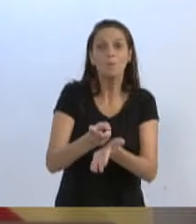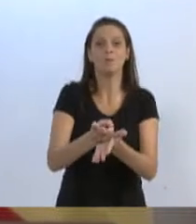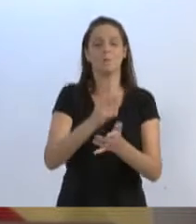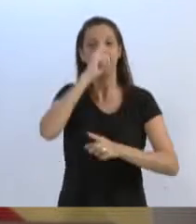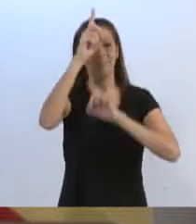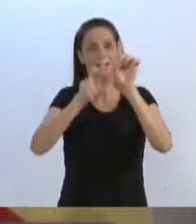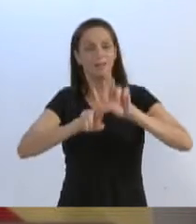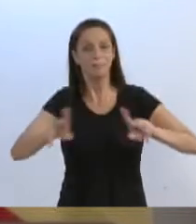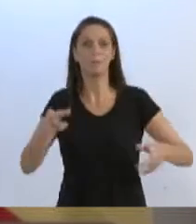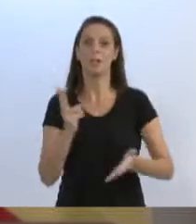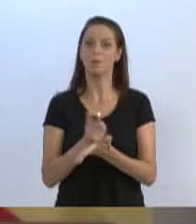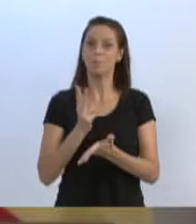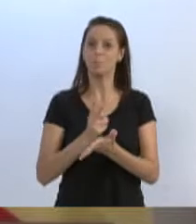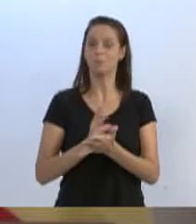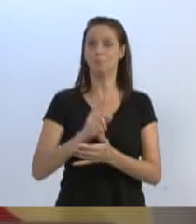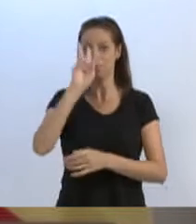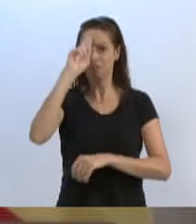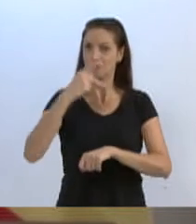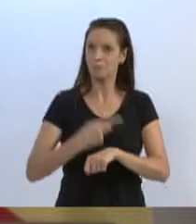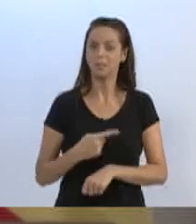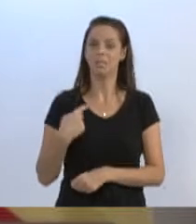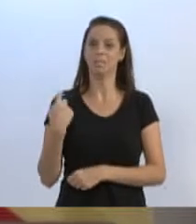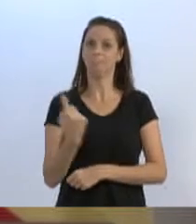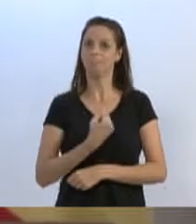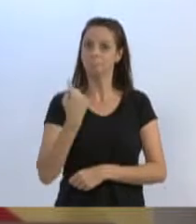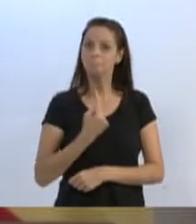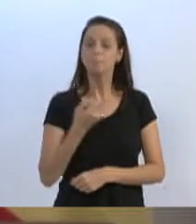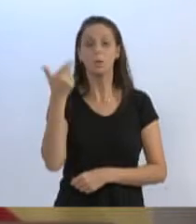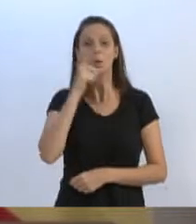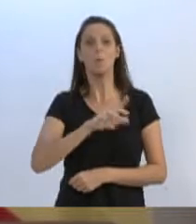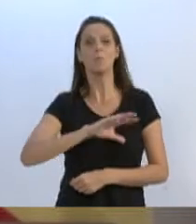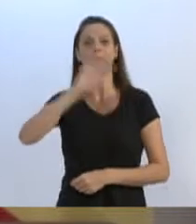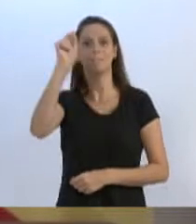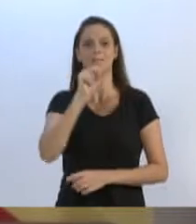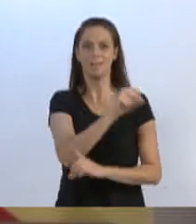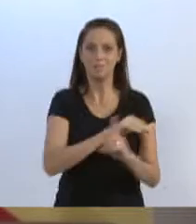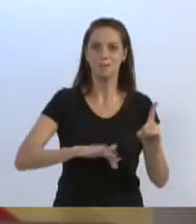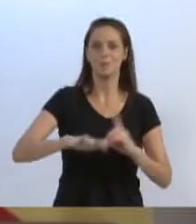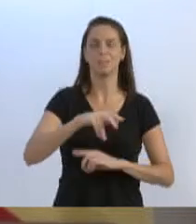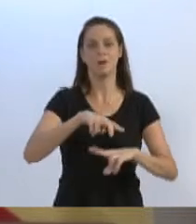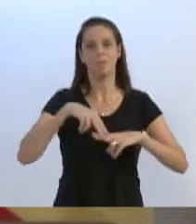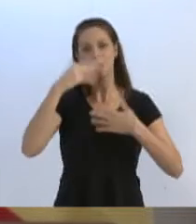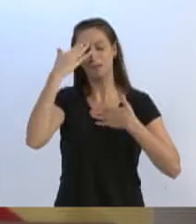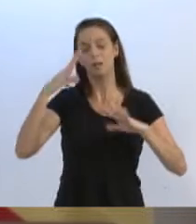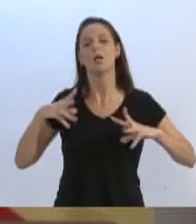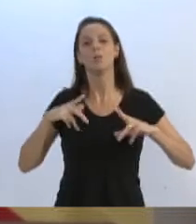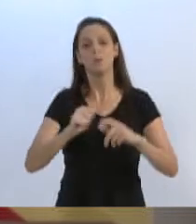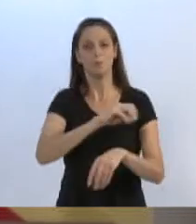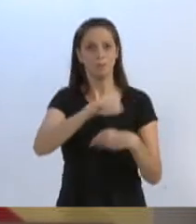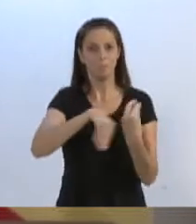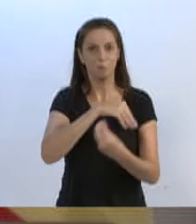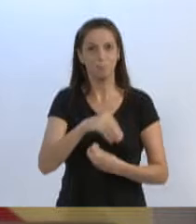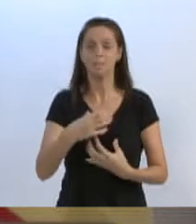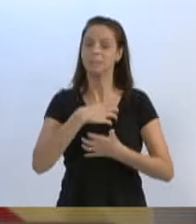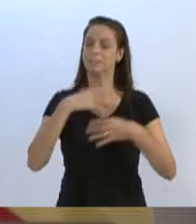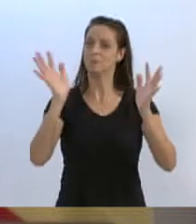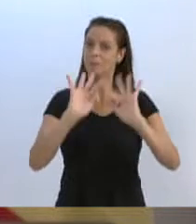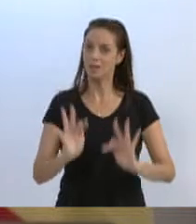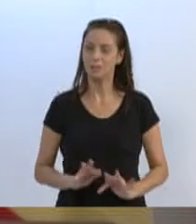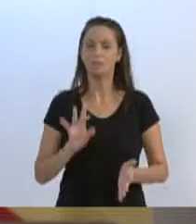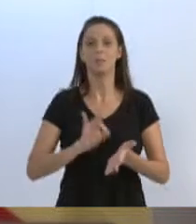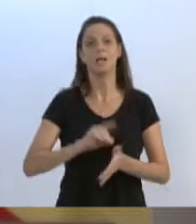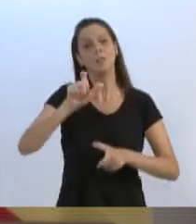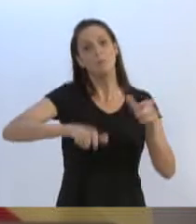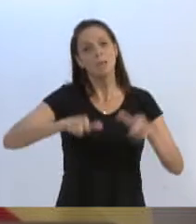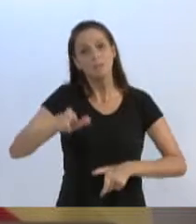independência, mantendo a nossa postura ousada aqui, conquistas sociais. Então agradeço a todos que estão envolvidos e fico muito feliz com as pessoas